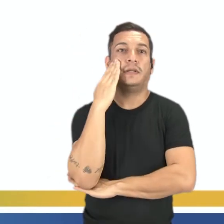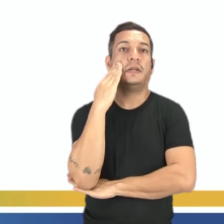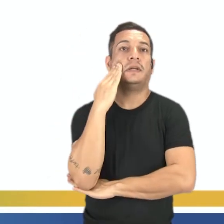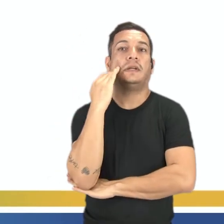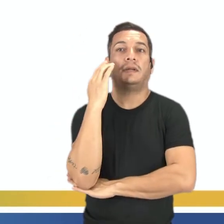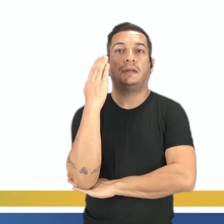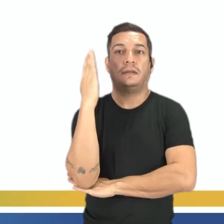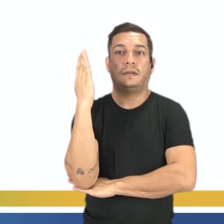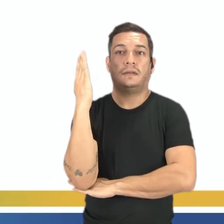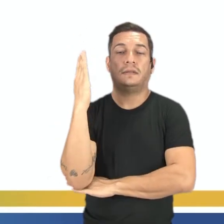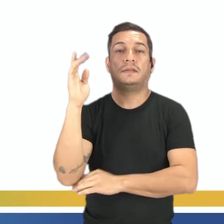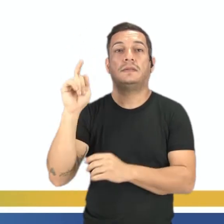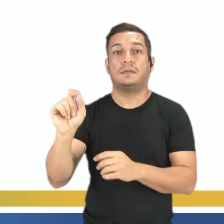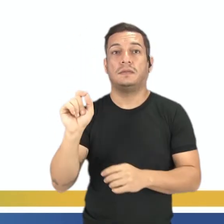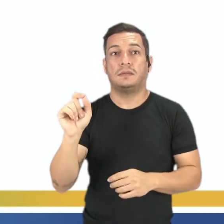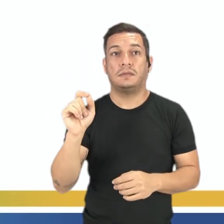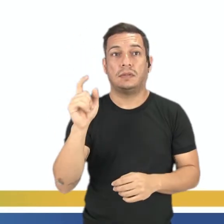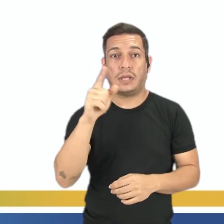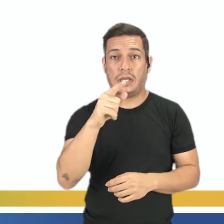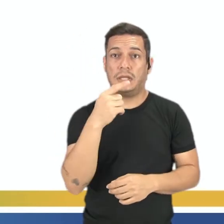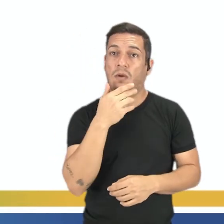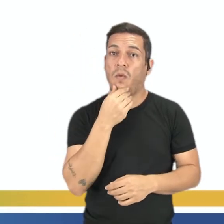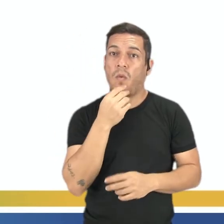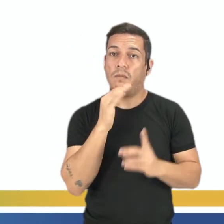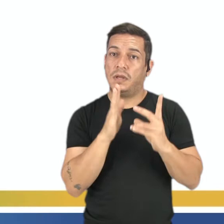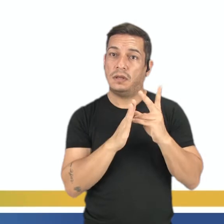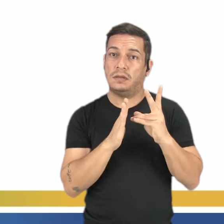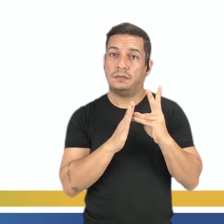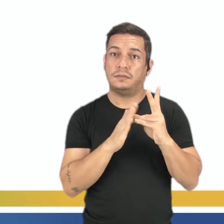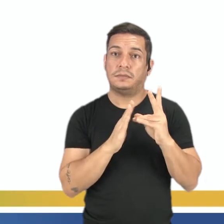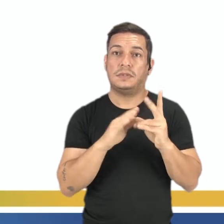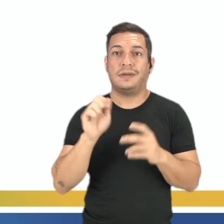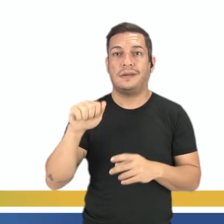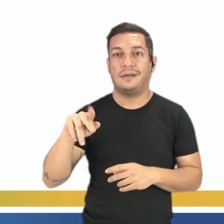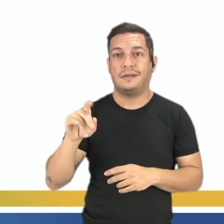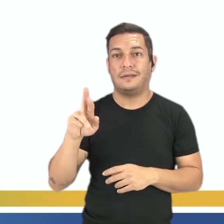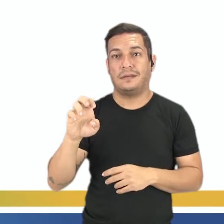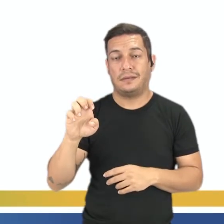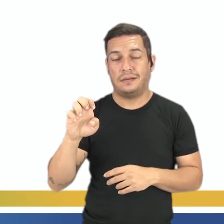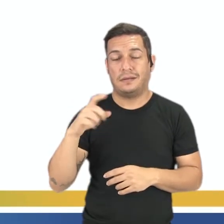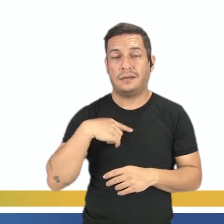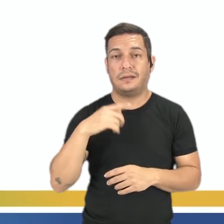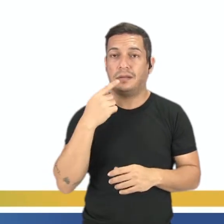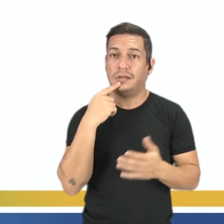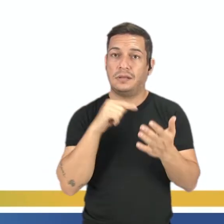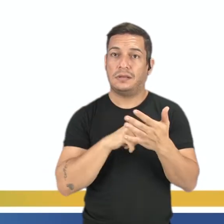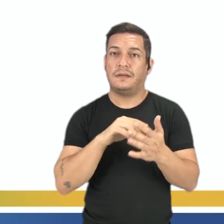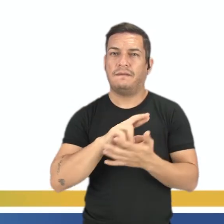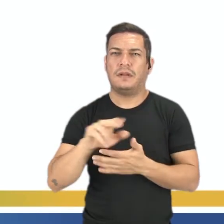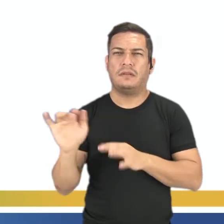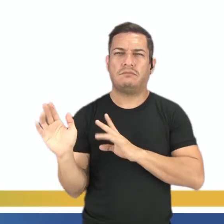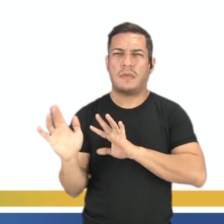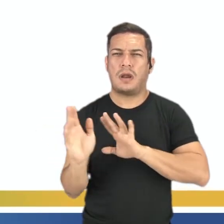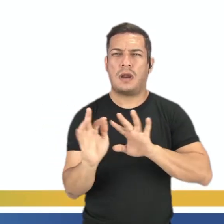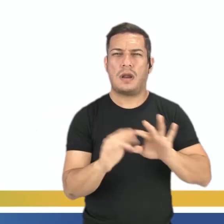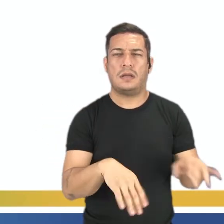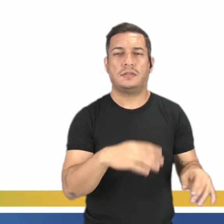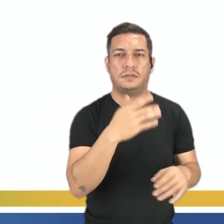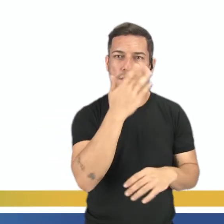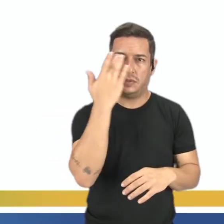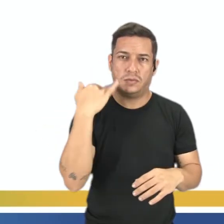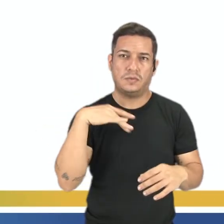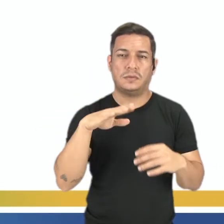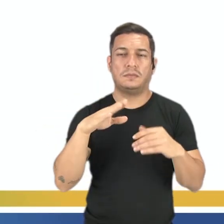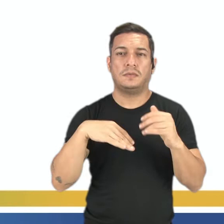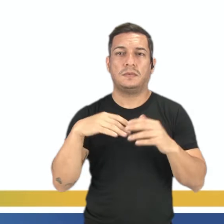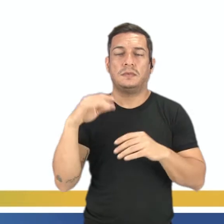povo, né? Então esse cacique aí, né, André Luiz, ele denuncia várias invasões de madeireiros, né, que